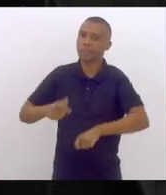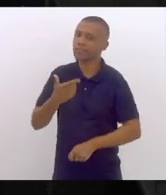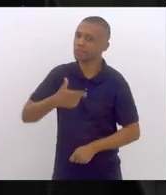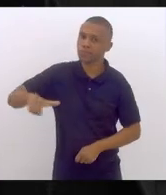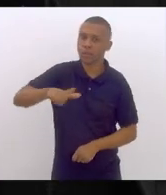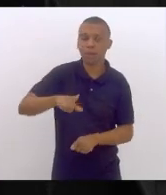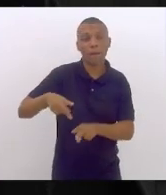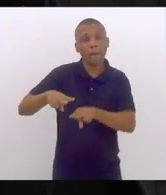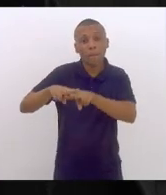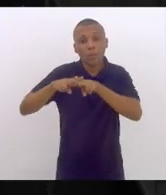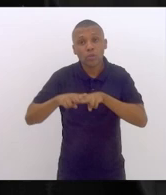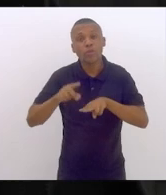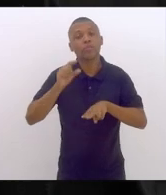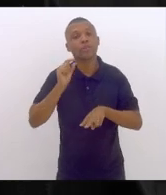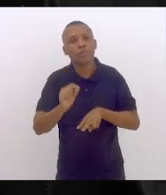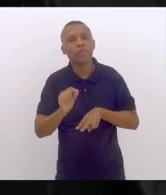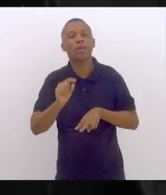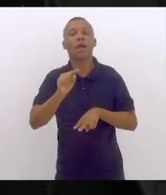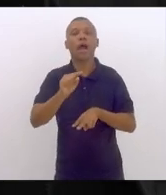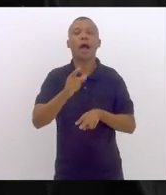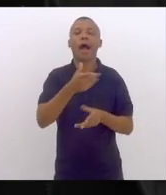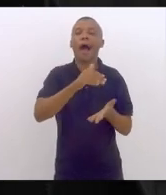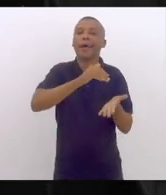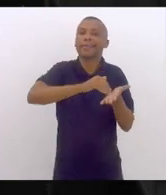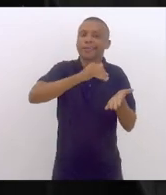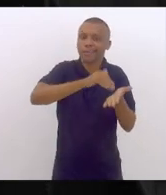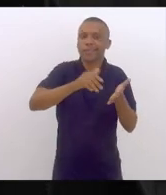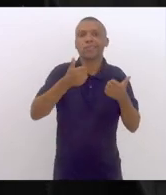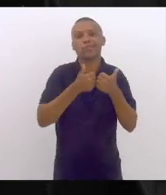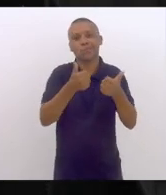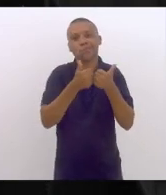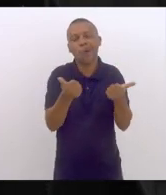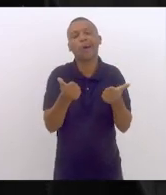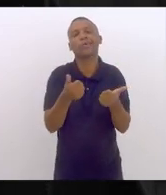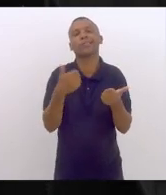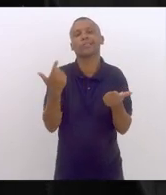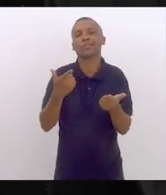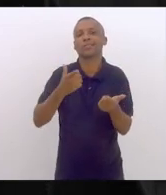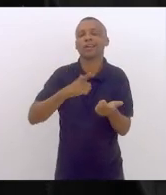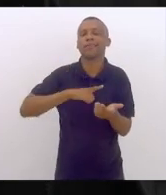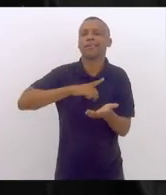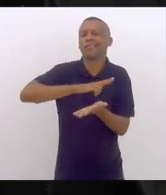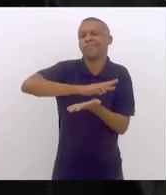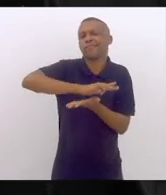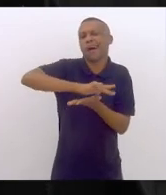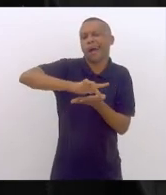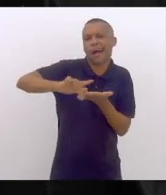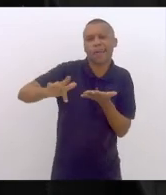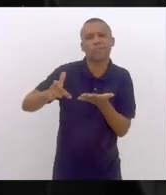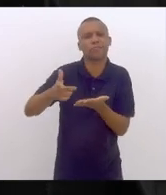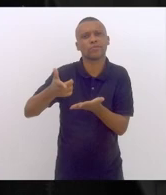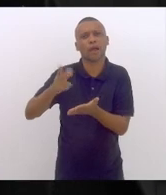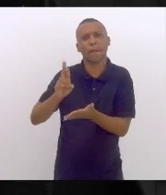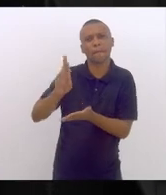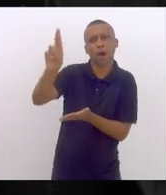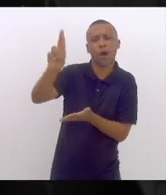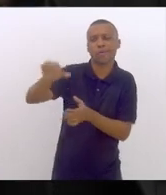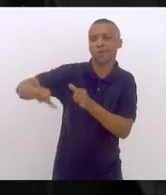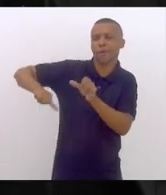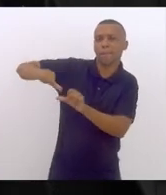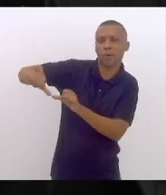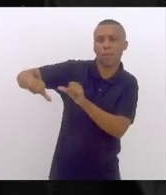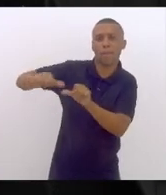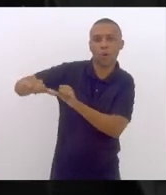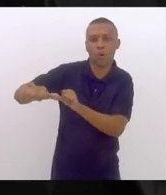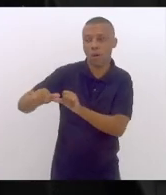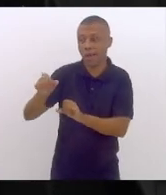Estado de transporte virou uma Secretaria de alta rotatividade 4 ou 5 secretários em cultos de espaço de tempo um não sabe o que o outro